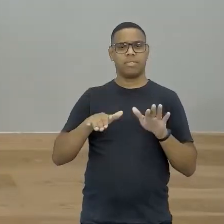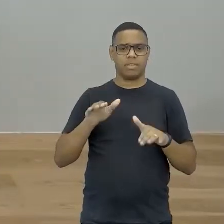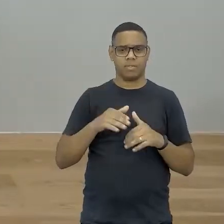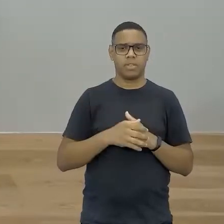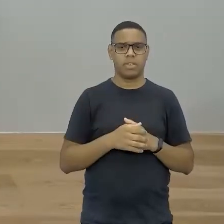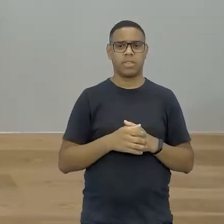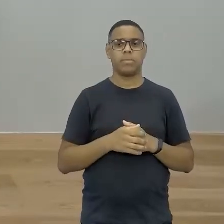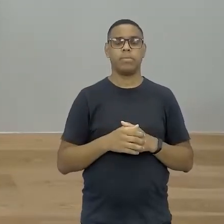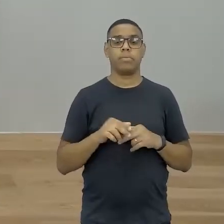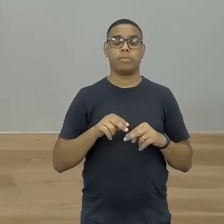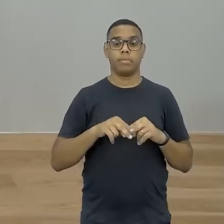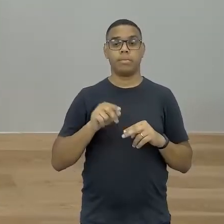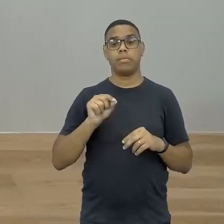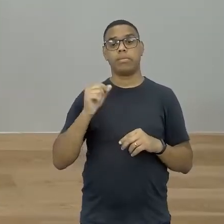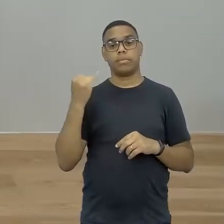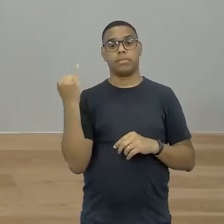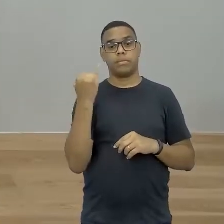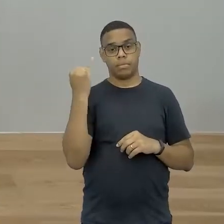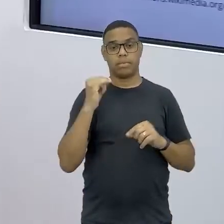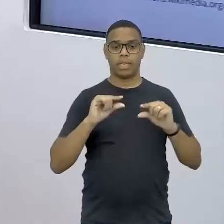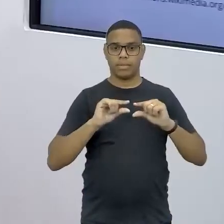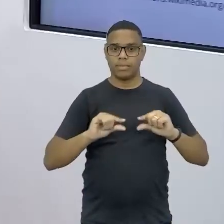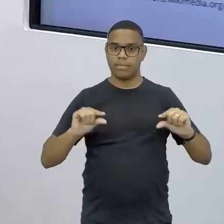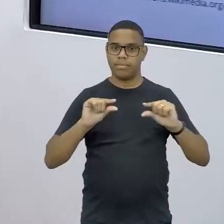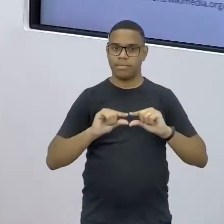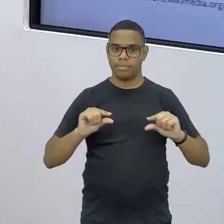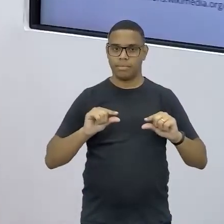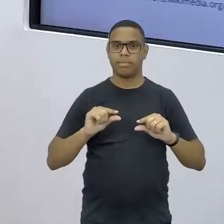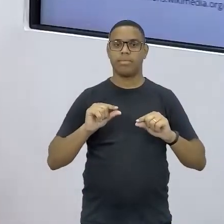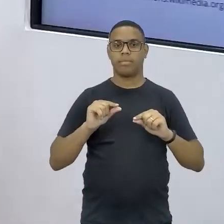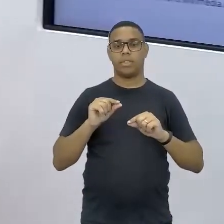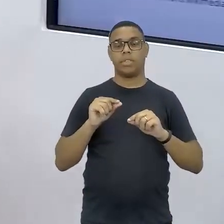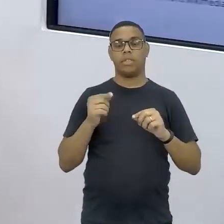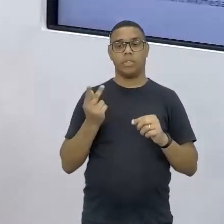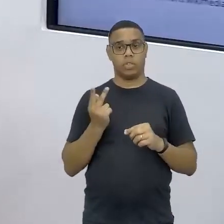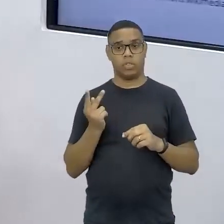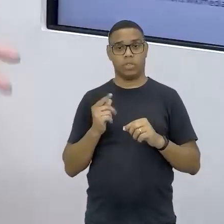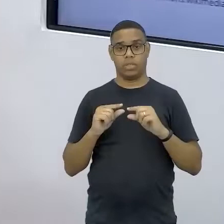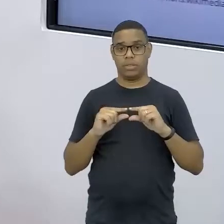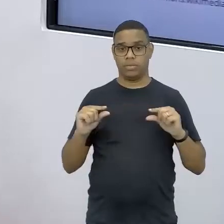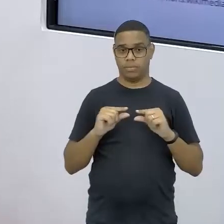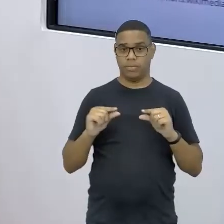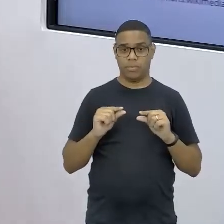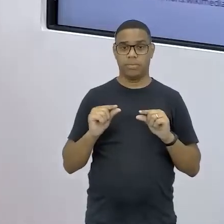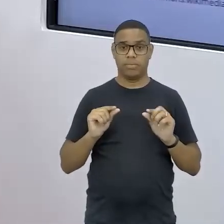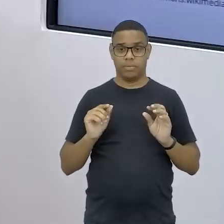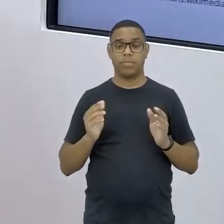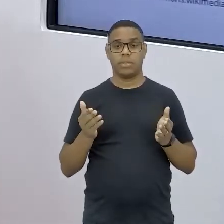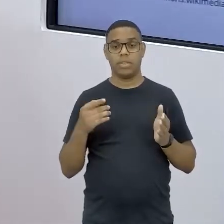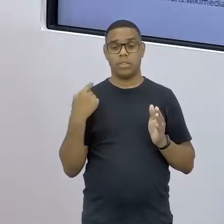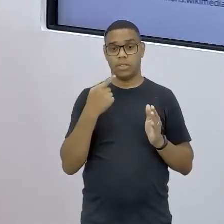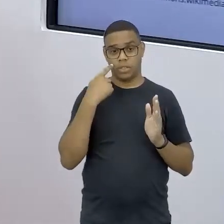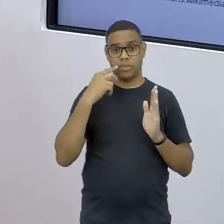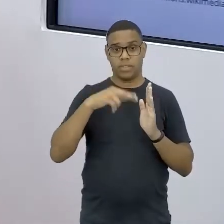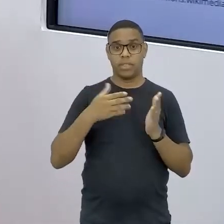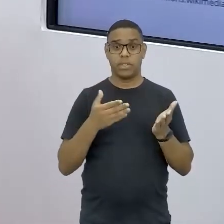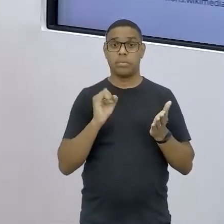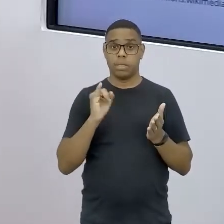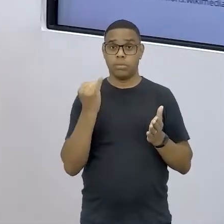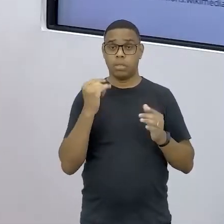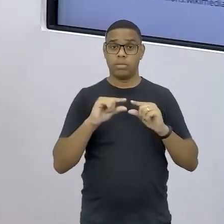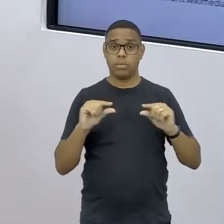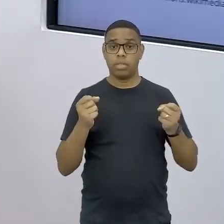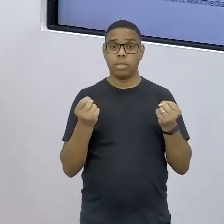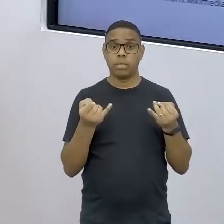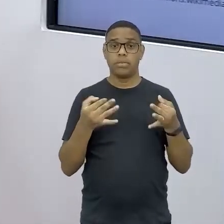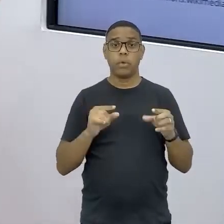veem, não veem. Por isso que a importância da legenda. A gente não colocou legenda aqui, nós dois mesmos estamos fazendo a legenda ao vivo e a cores. Mas a importância da legenda